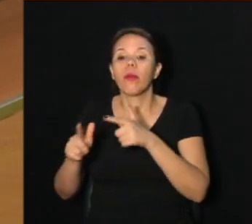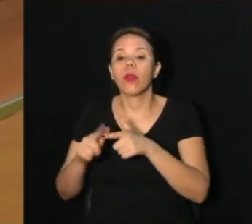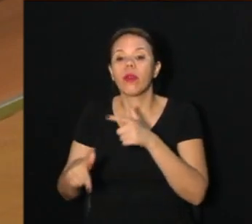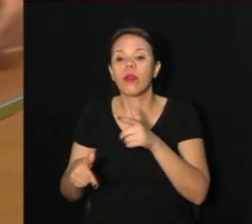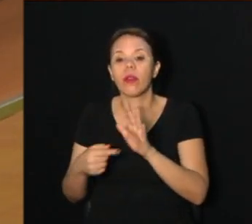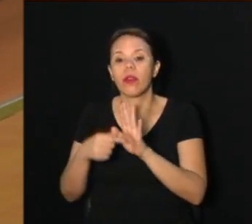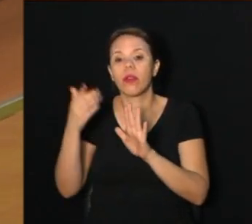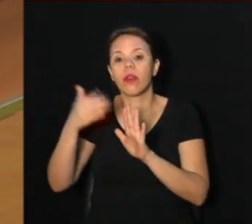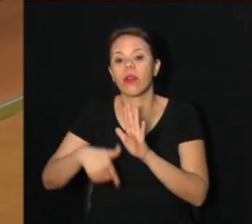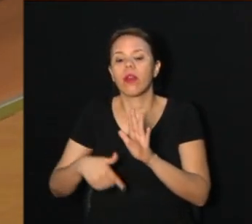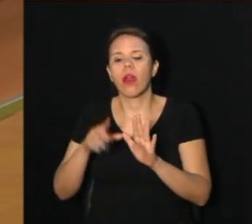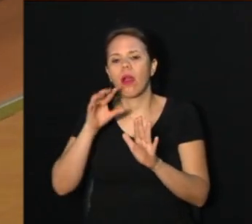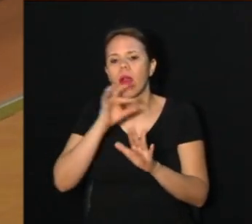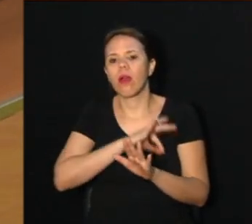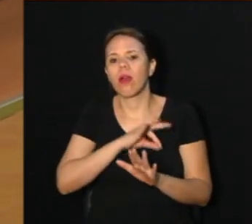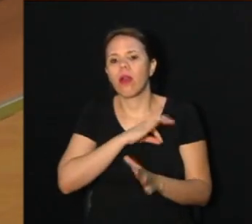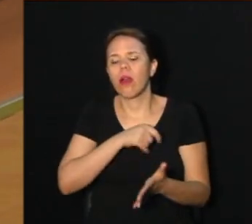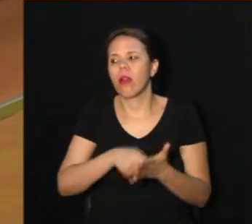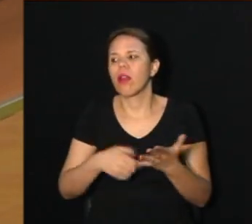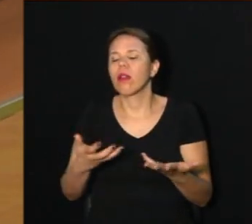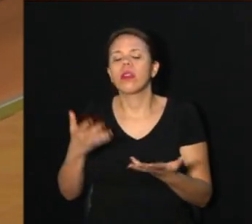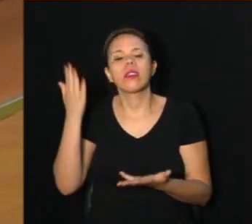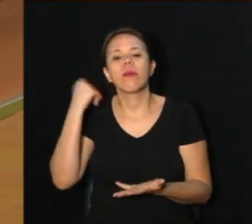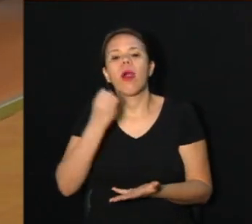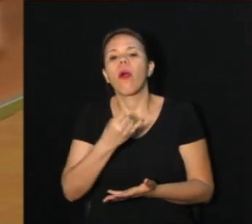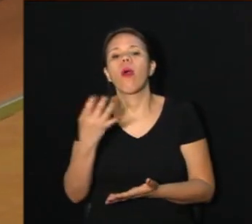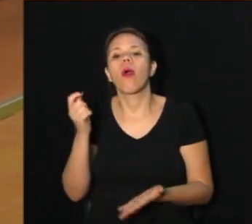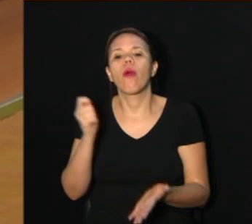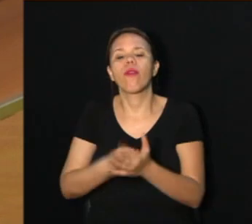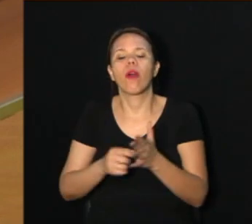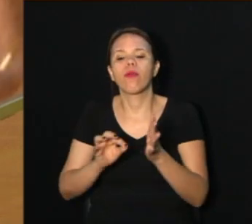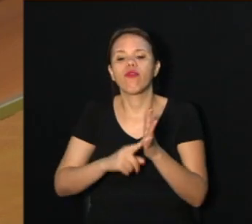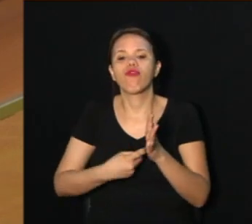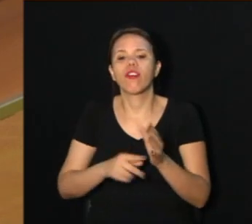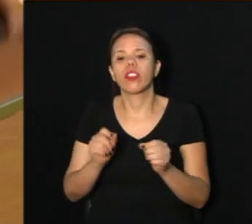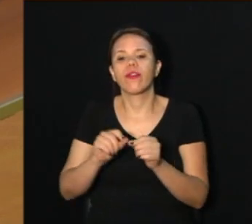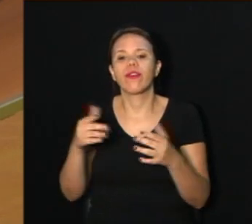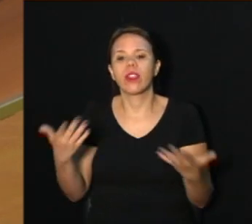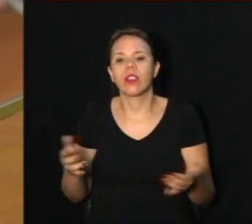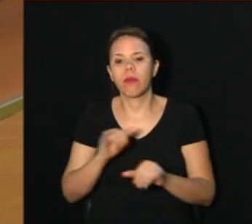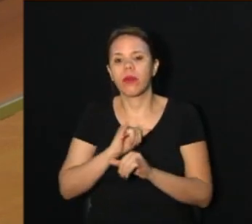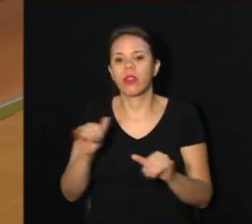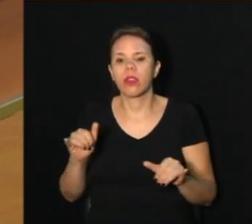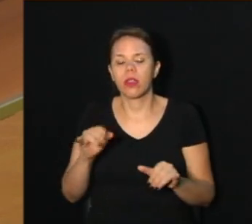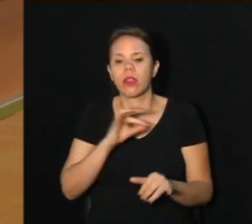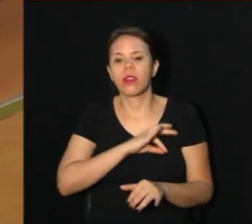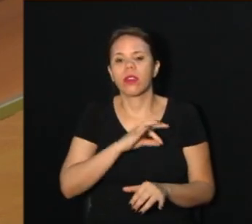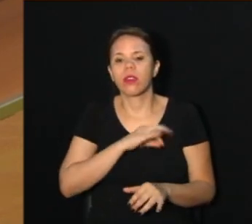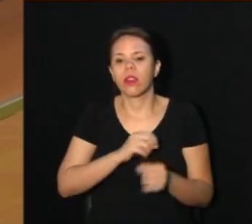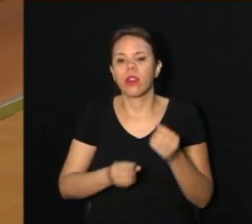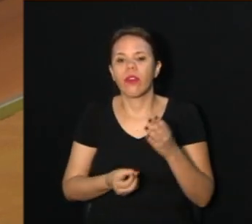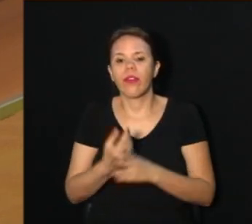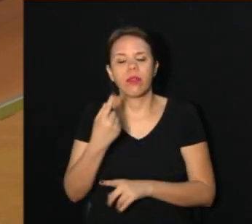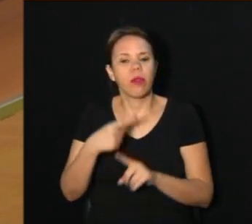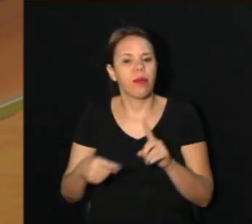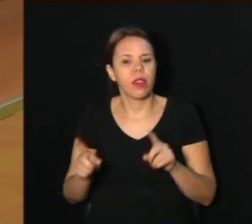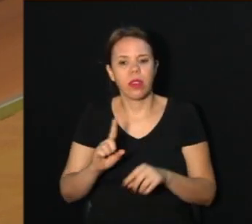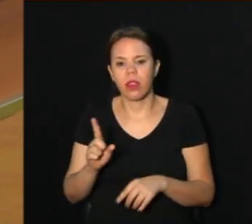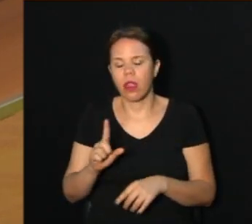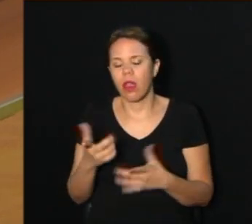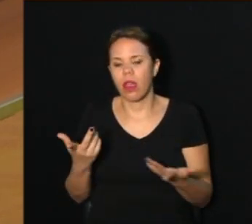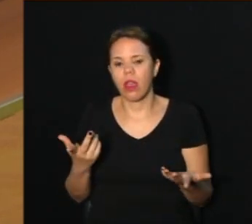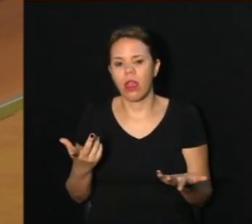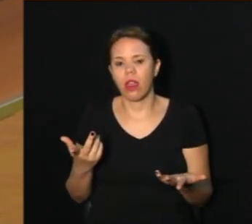de carga e salários? É isso que eu quero saber. Quando o sindicato faz as campanhas salariais, não faz para metade da